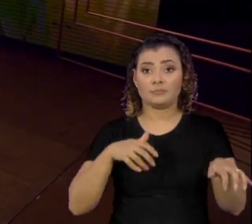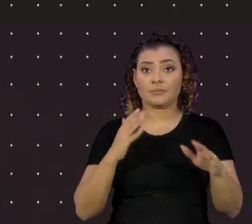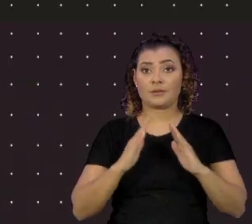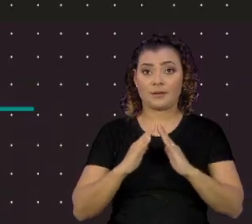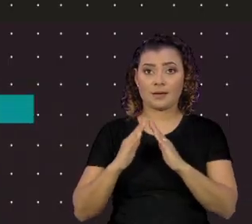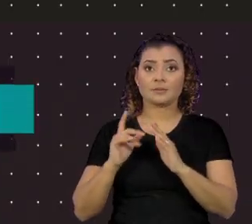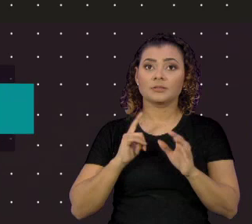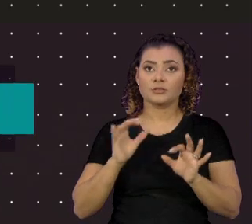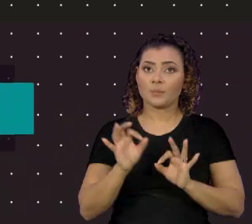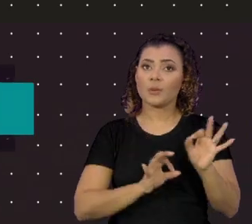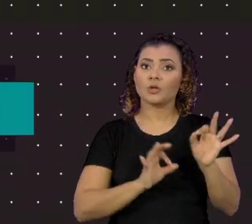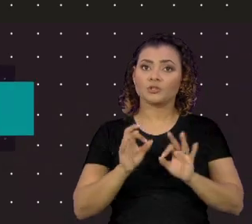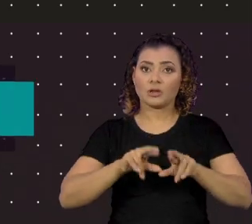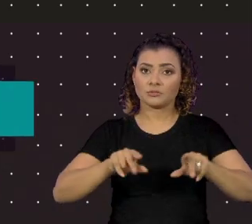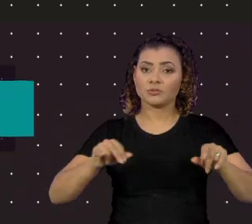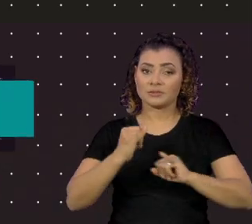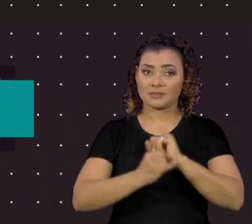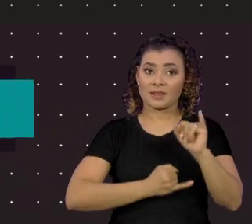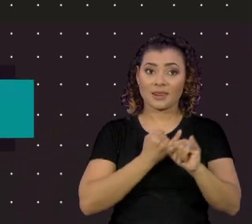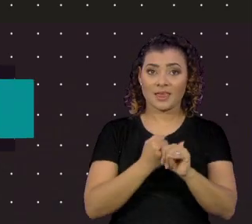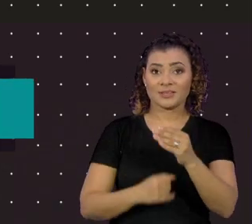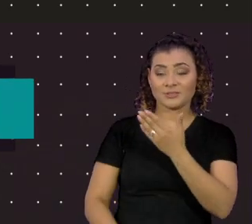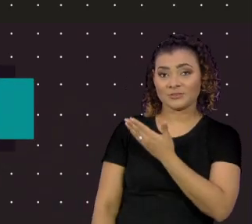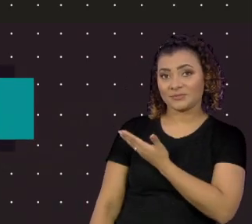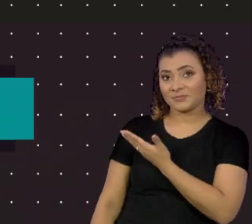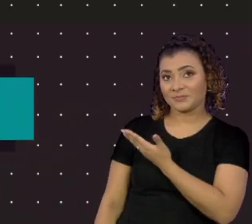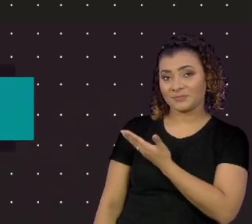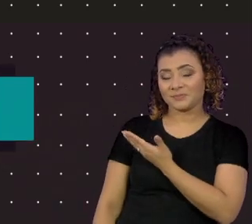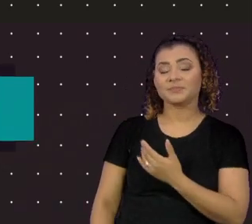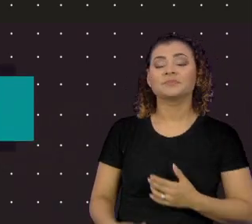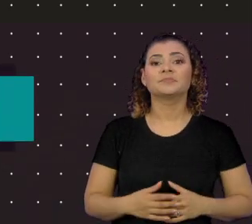alguns projetos online através da tela.